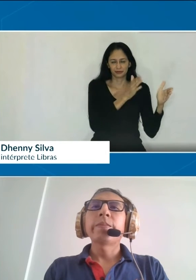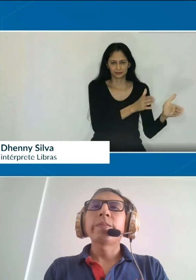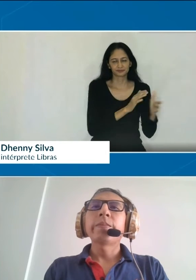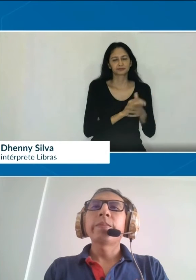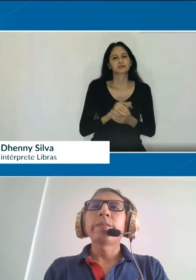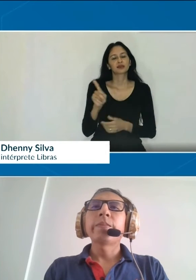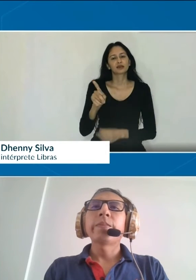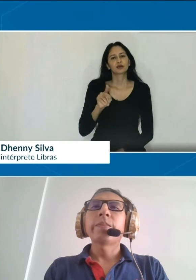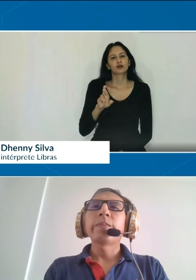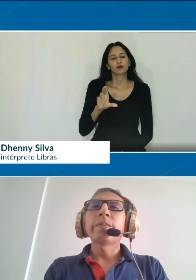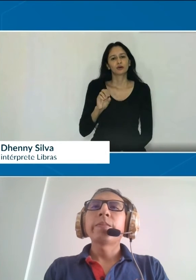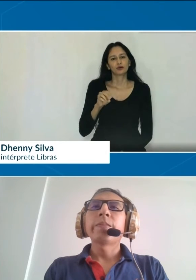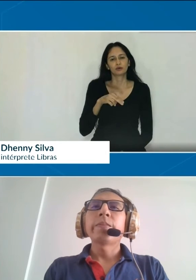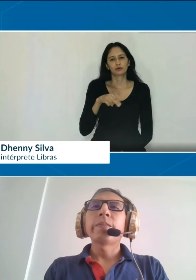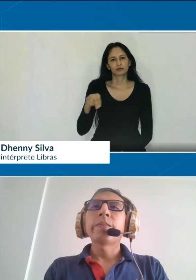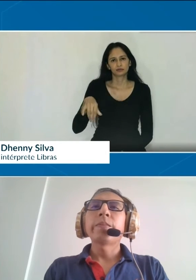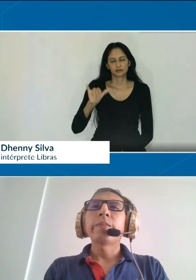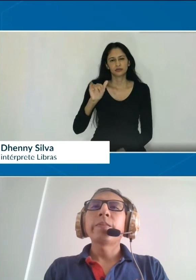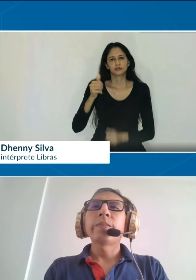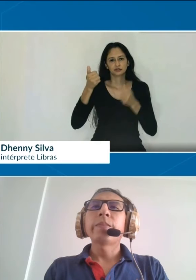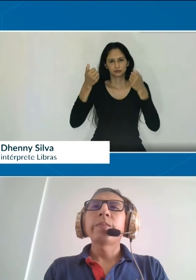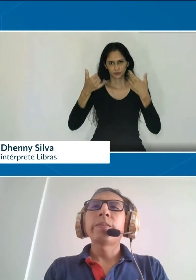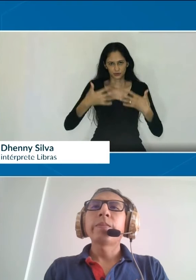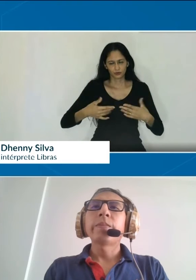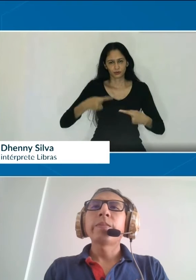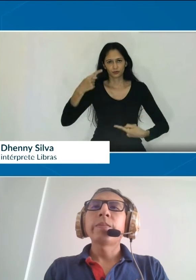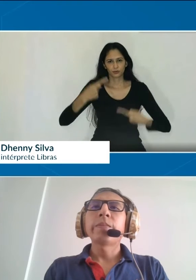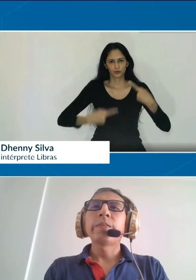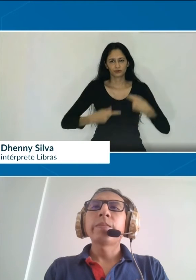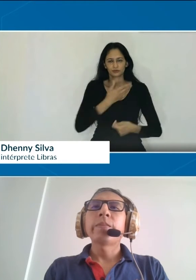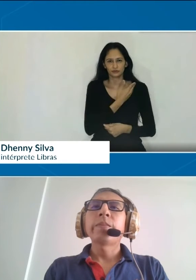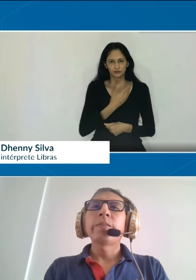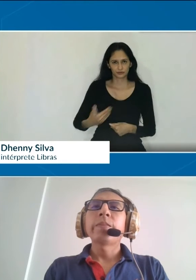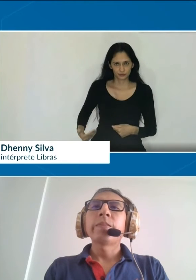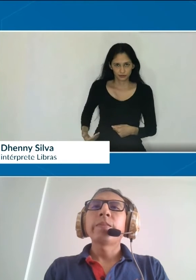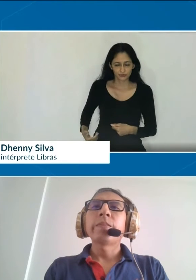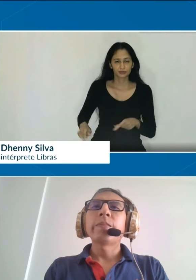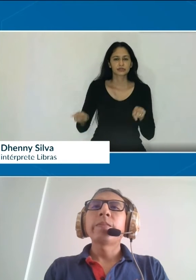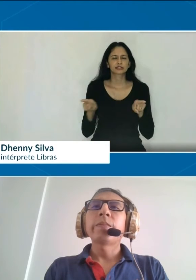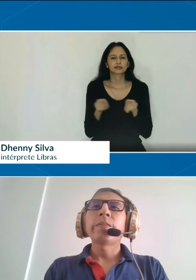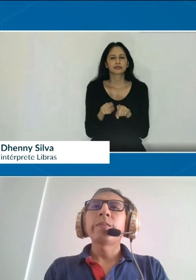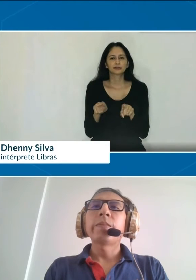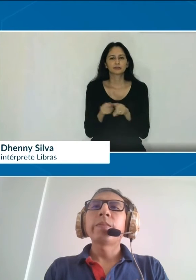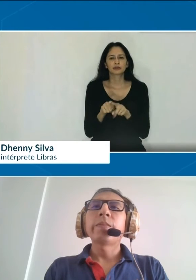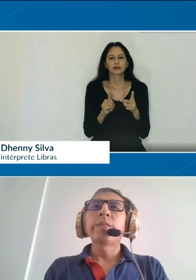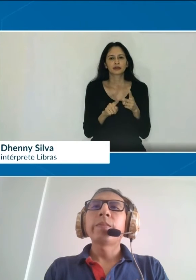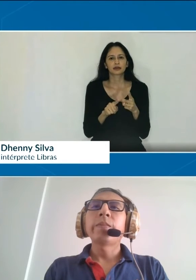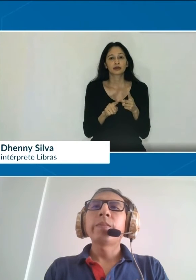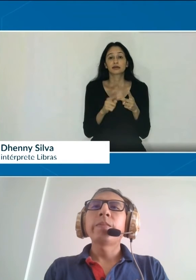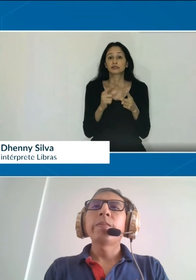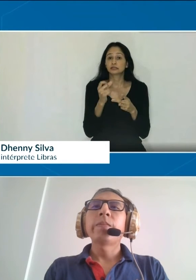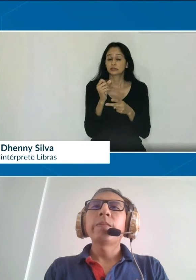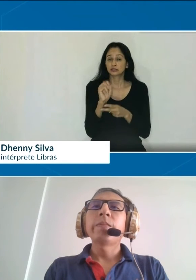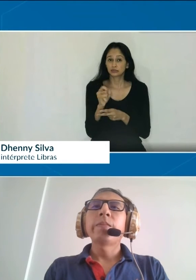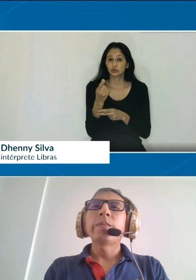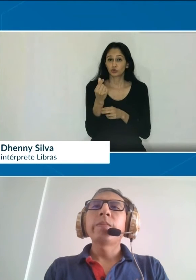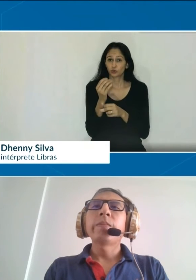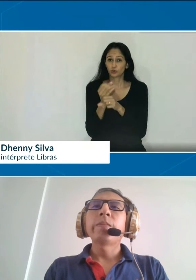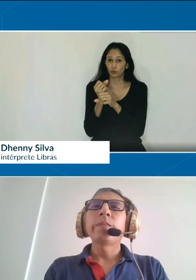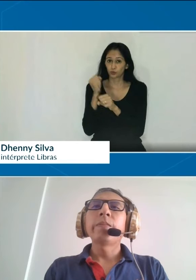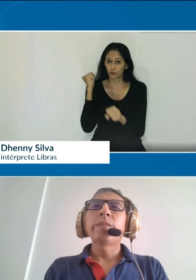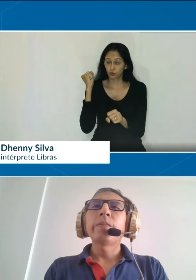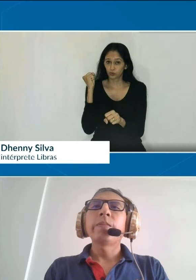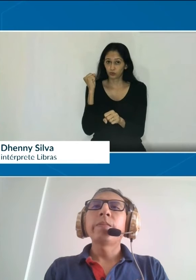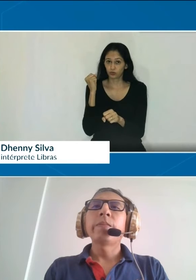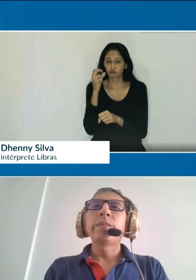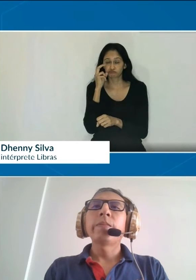essa questão de políticas públicas, ele falou da questão de ser lucrativo, é mais lucrativo